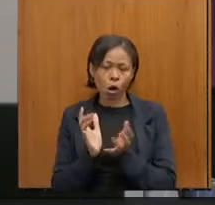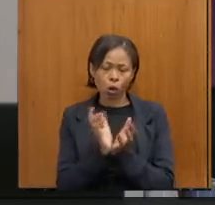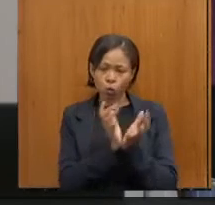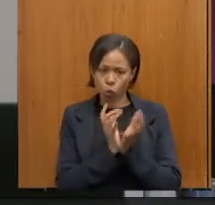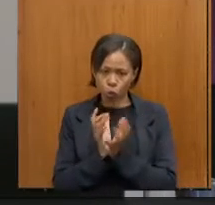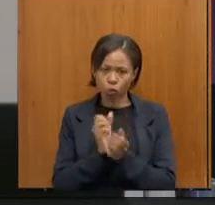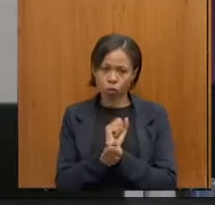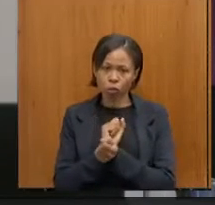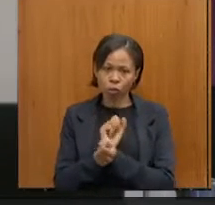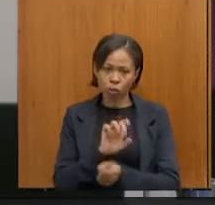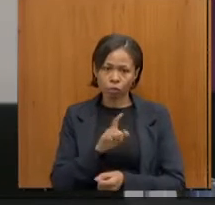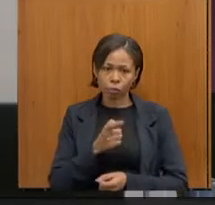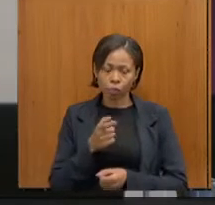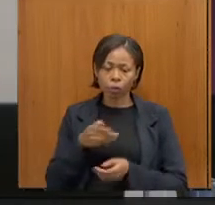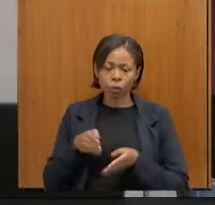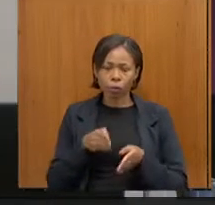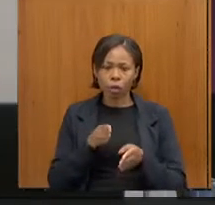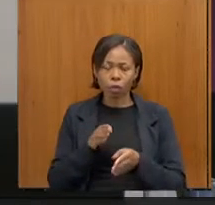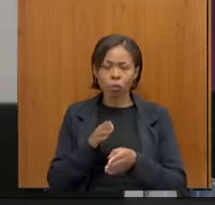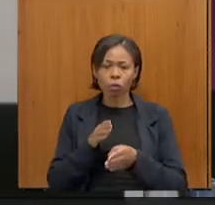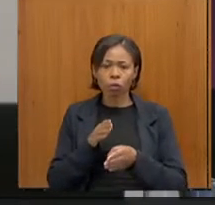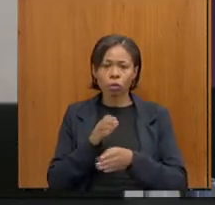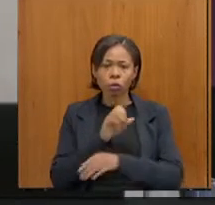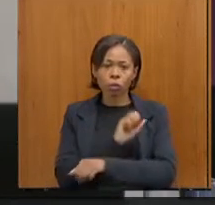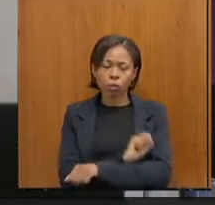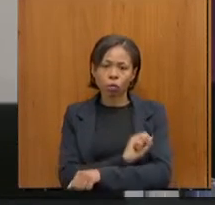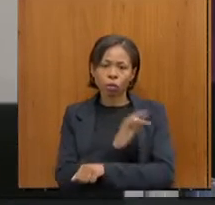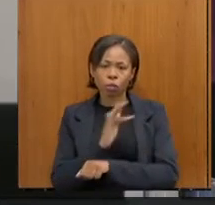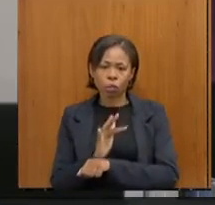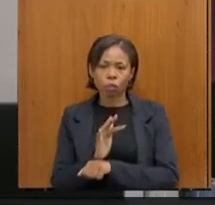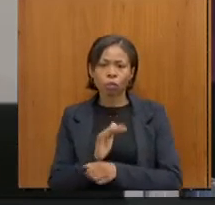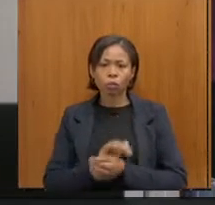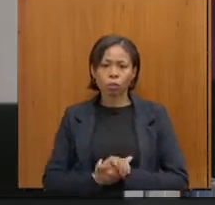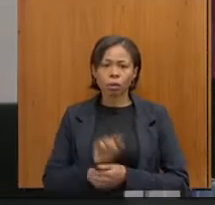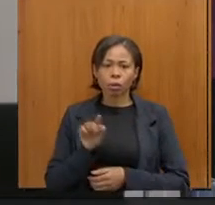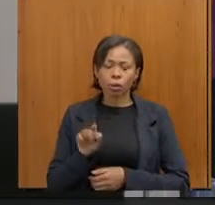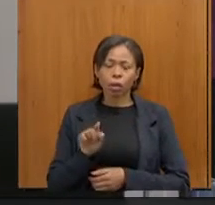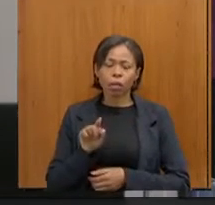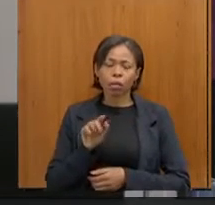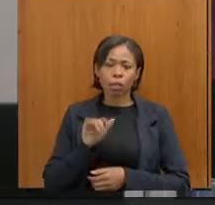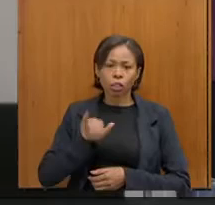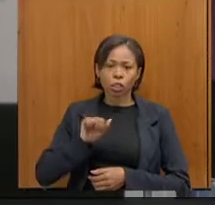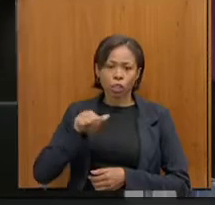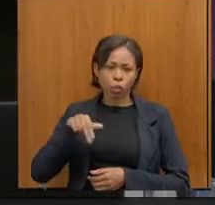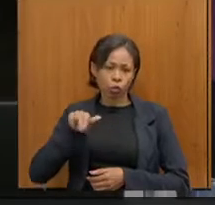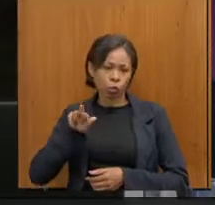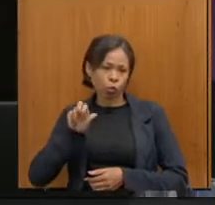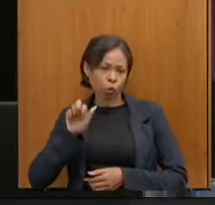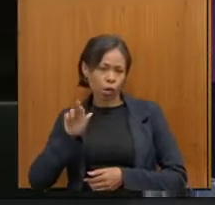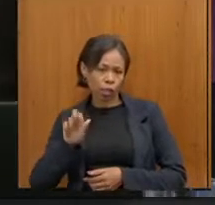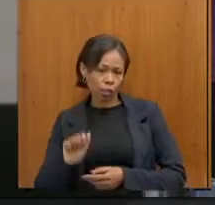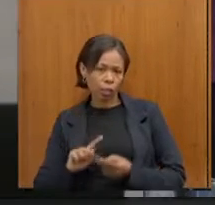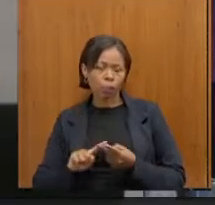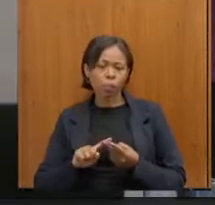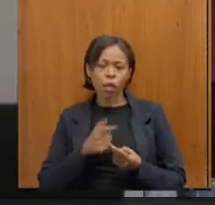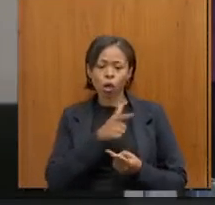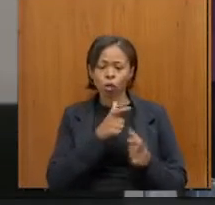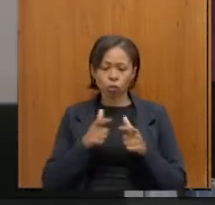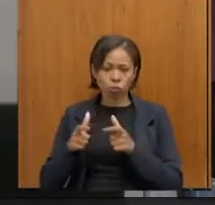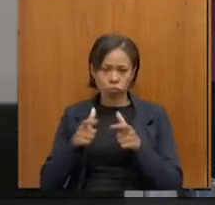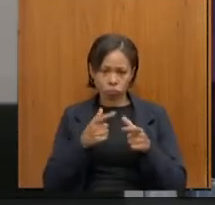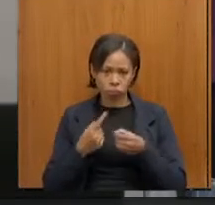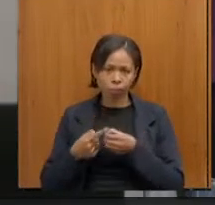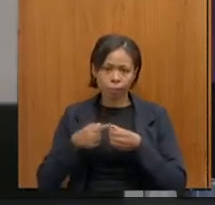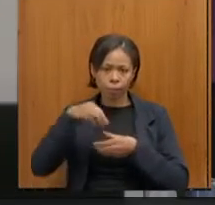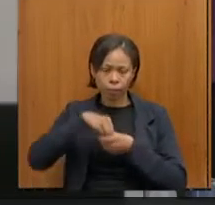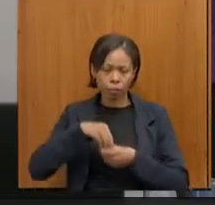na beira do rio São Francisco como coroatar do município de Januária Minas Gerais e Lapinha no município de Matias Cardoso Minas Gerais são